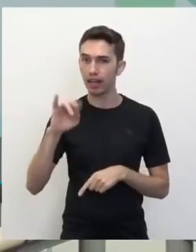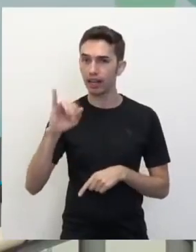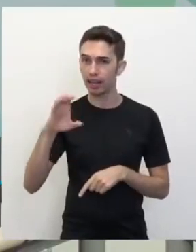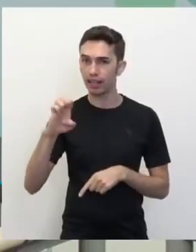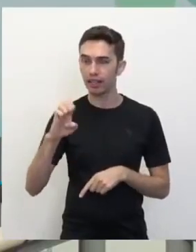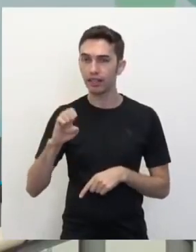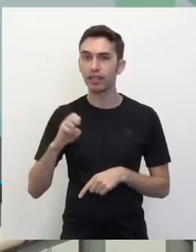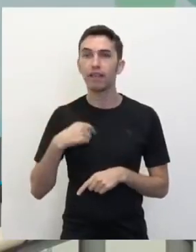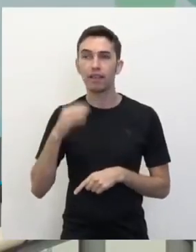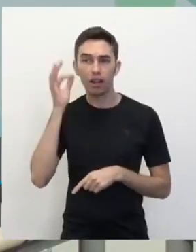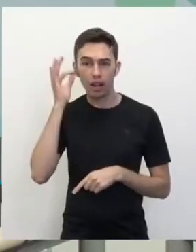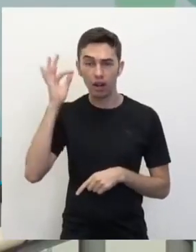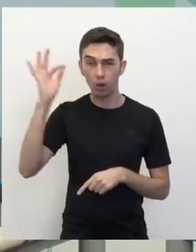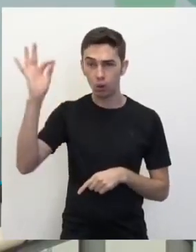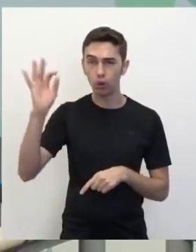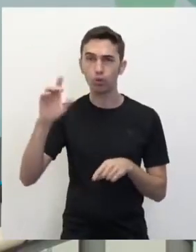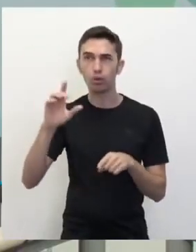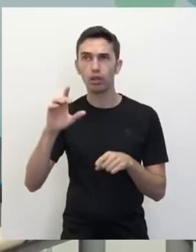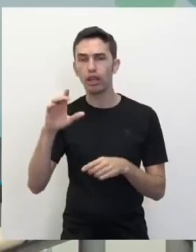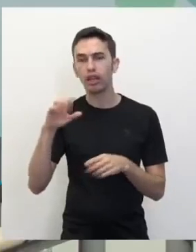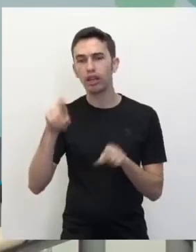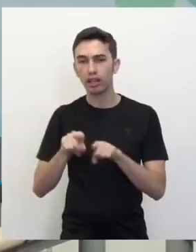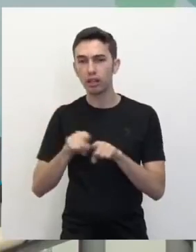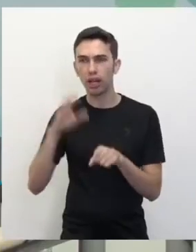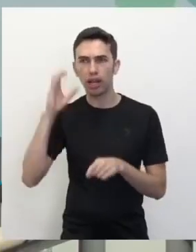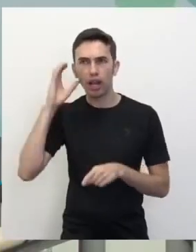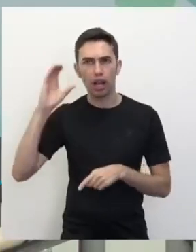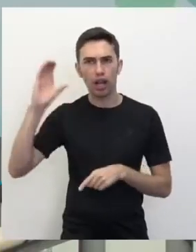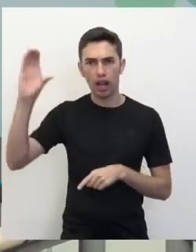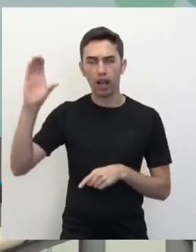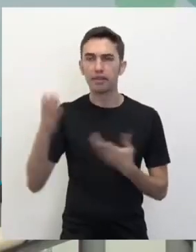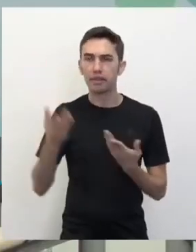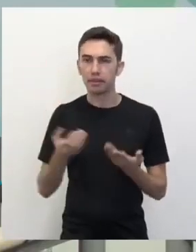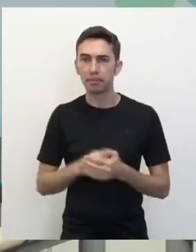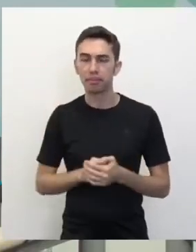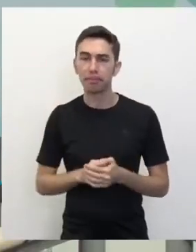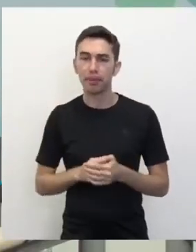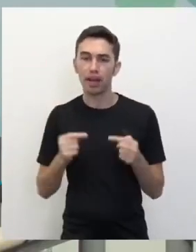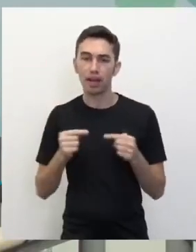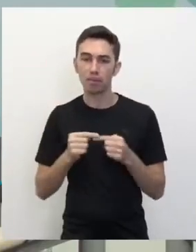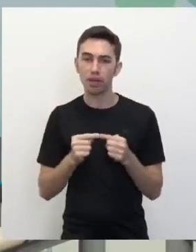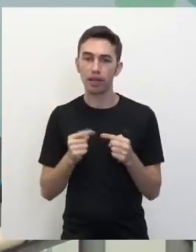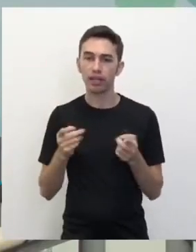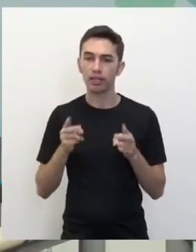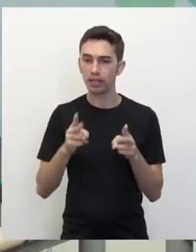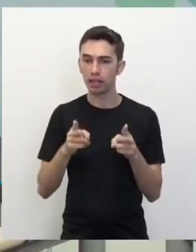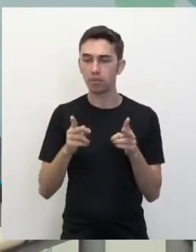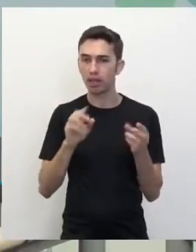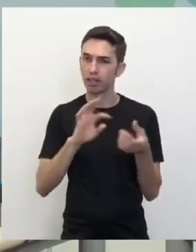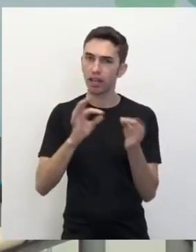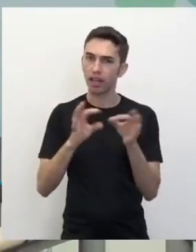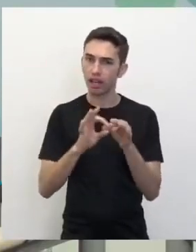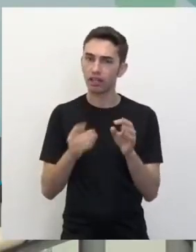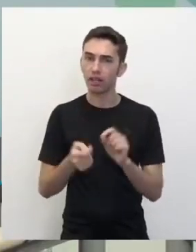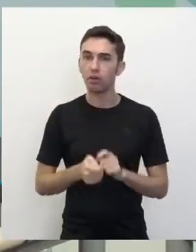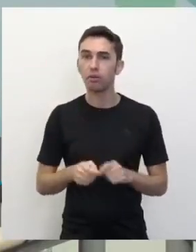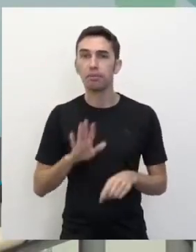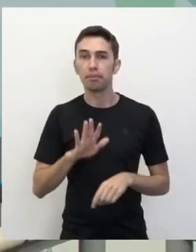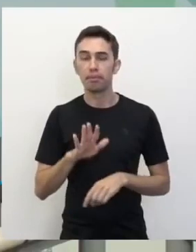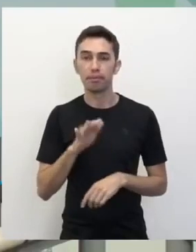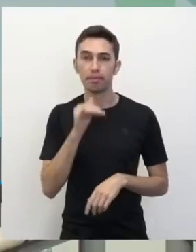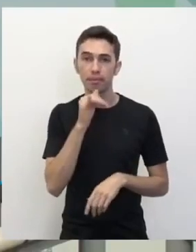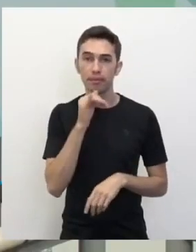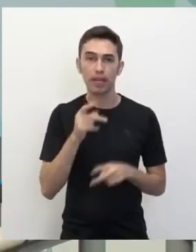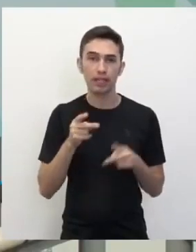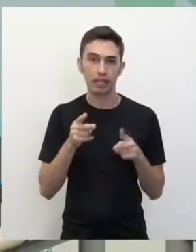colocando agudo e grave, no caso da orquestra sinfônica, né? Colocando sempre nessa relação. Mas a maioria que encontrei a